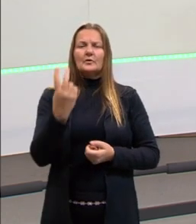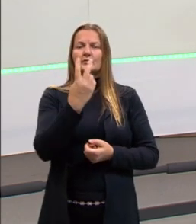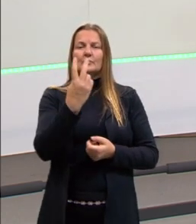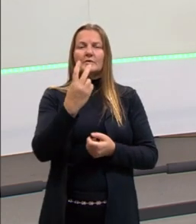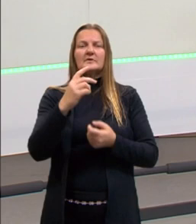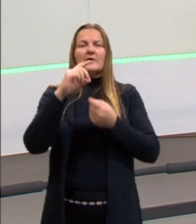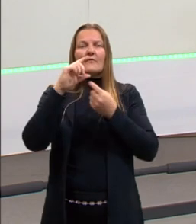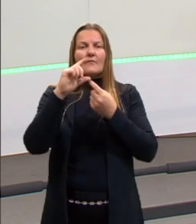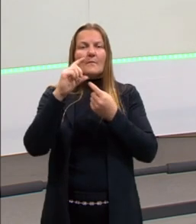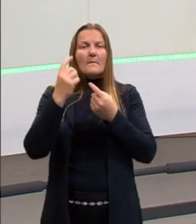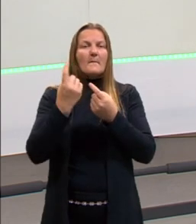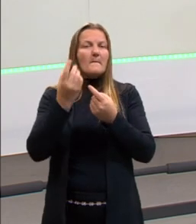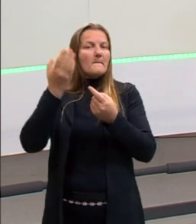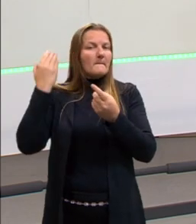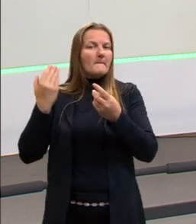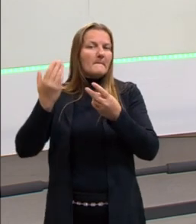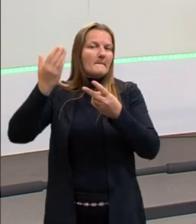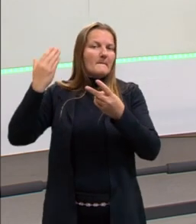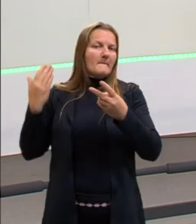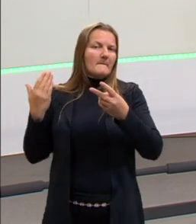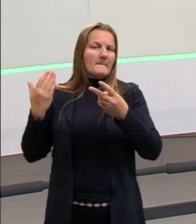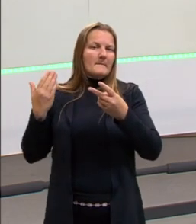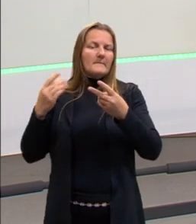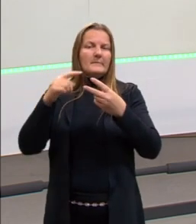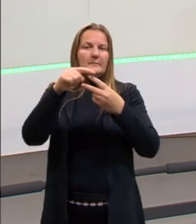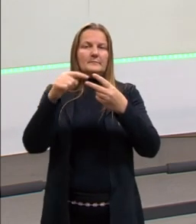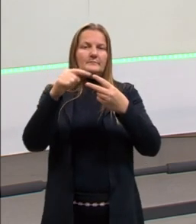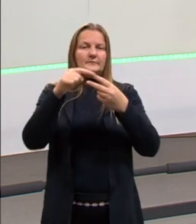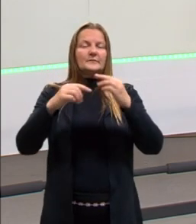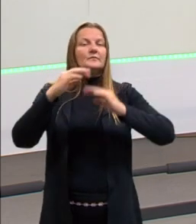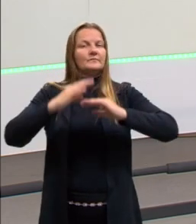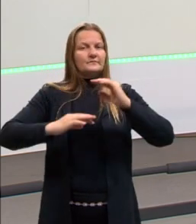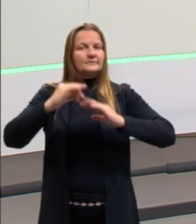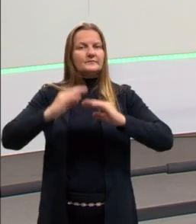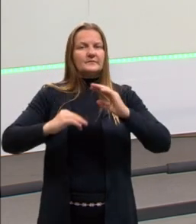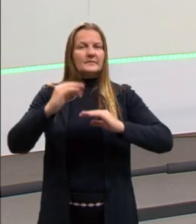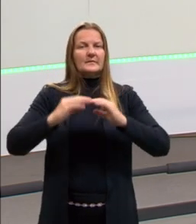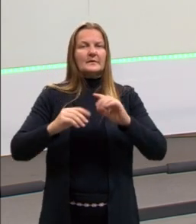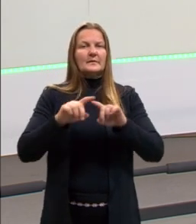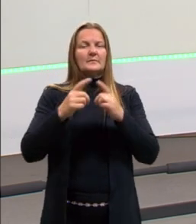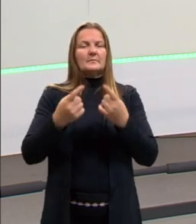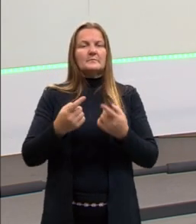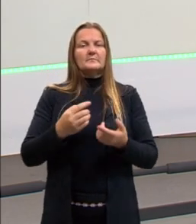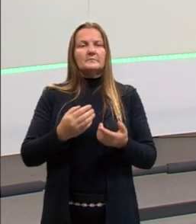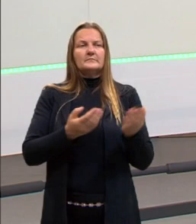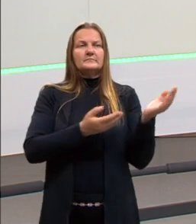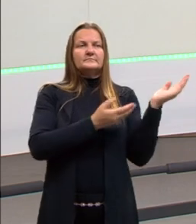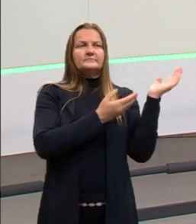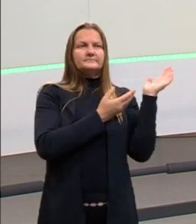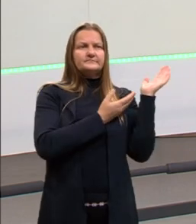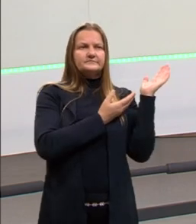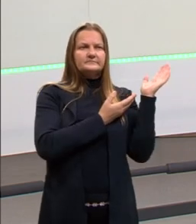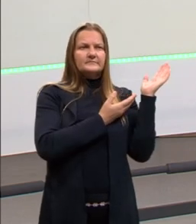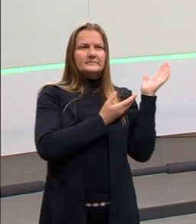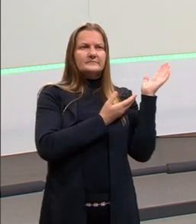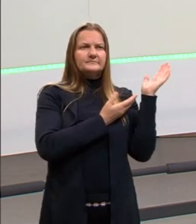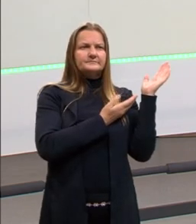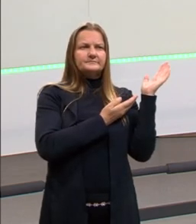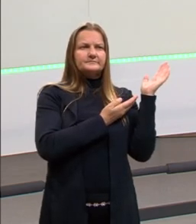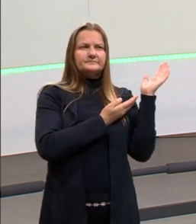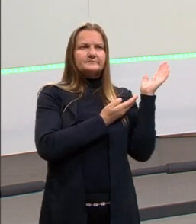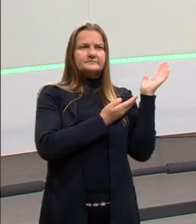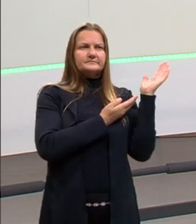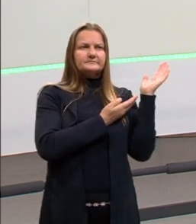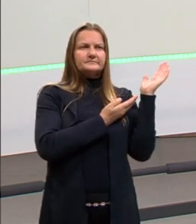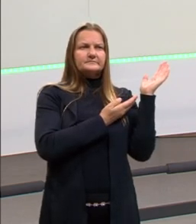dois fatos são no passado os dois fatos que aconteceram no passado só que o público Prefeito Então se refere a um